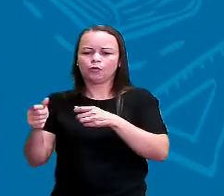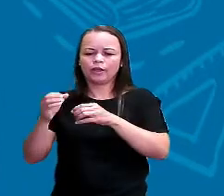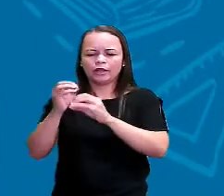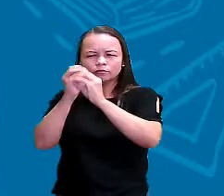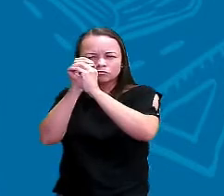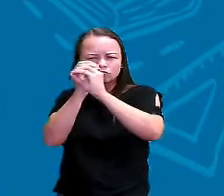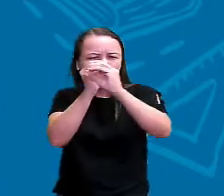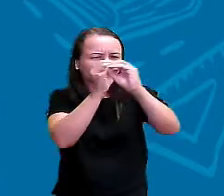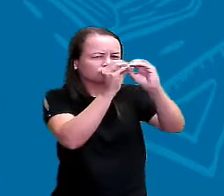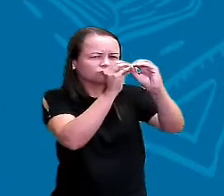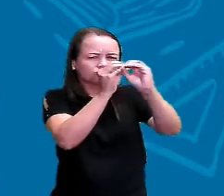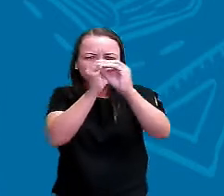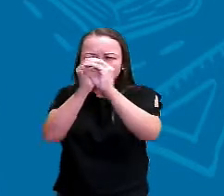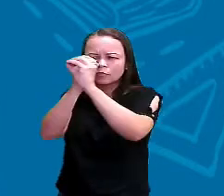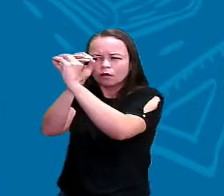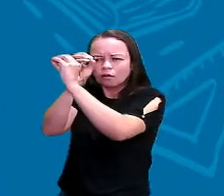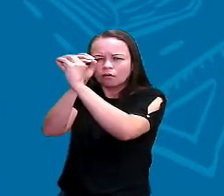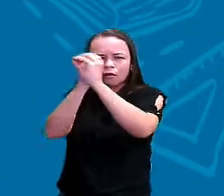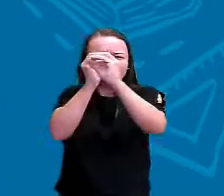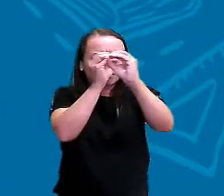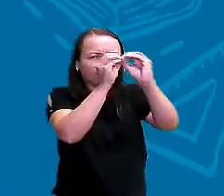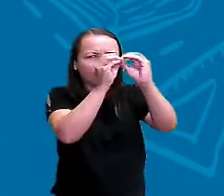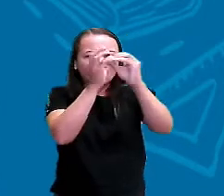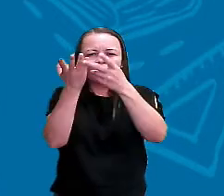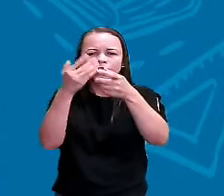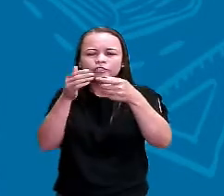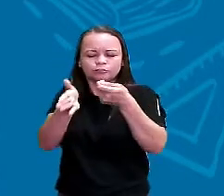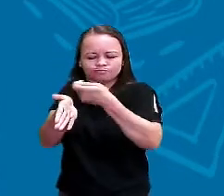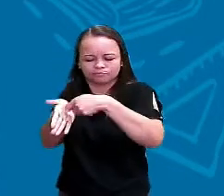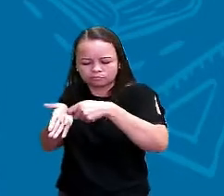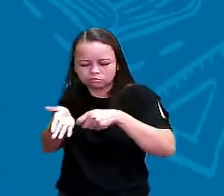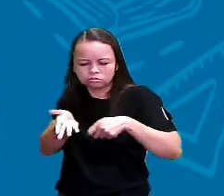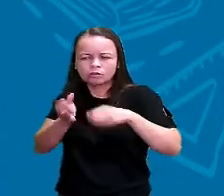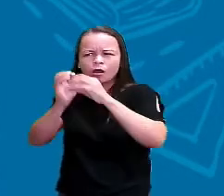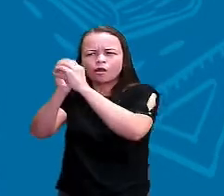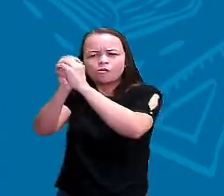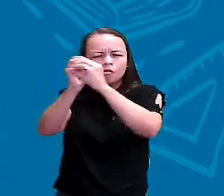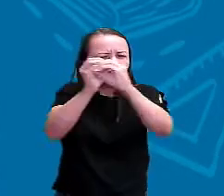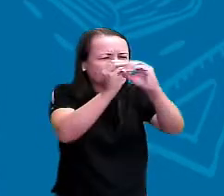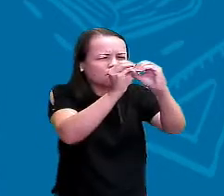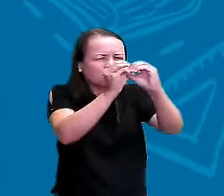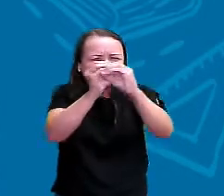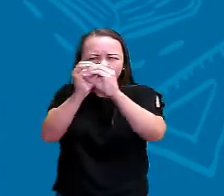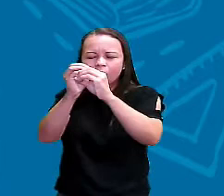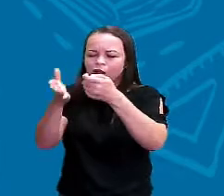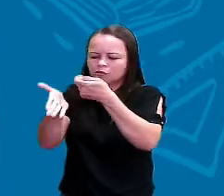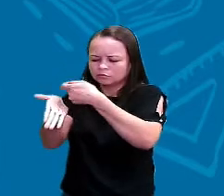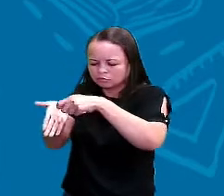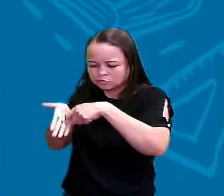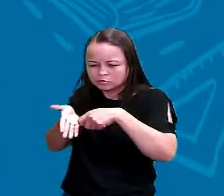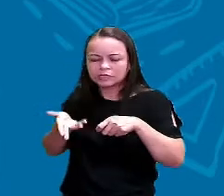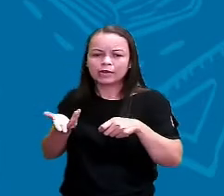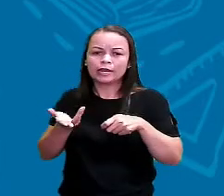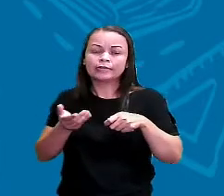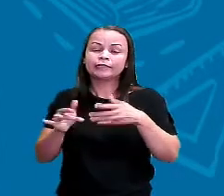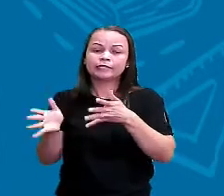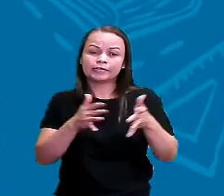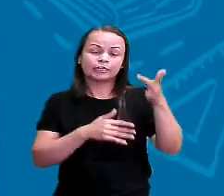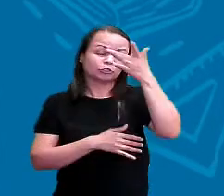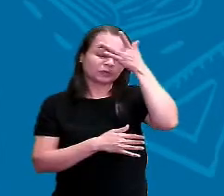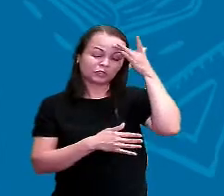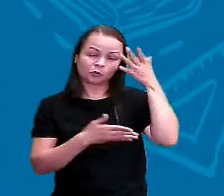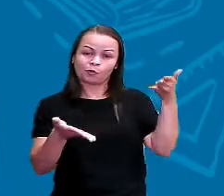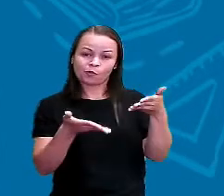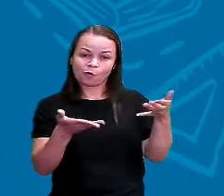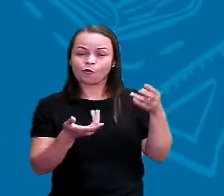né? Hoje, os historiadores conseguem estudar e saber o que aconteceu naquela época, graças